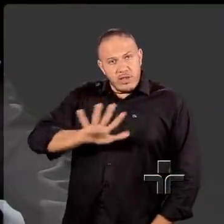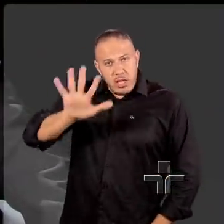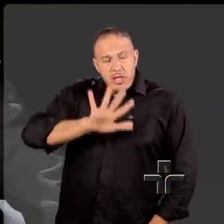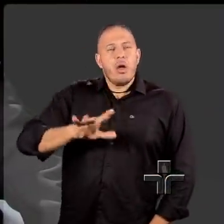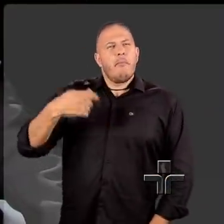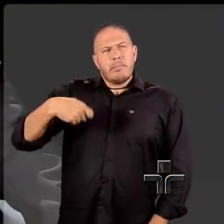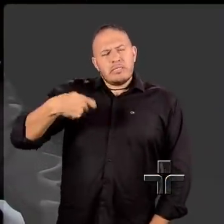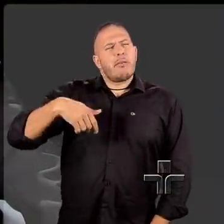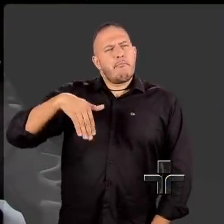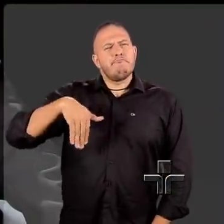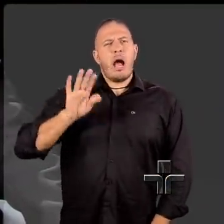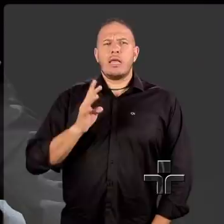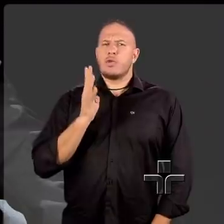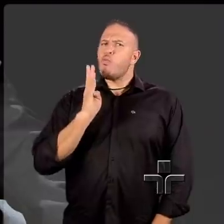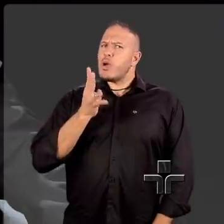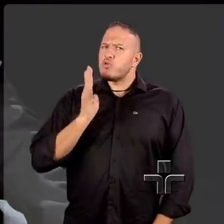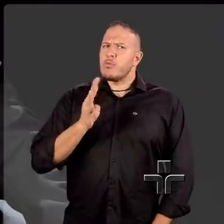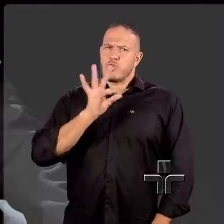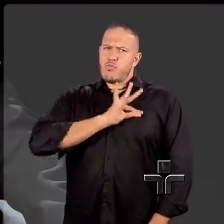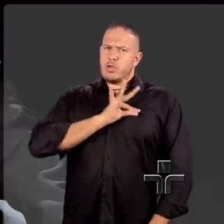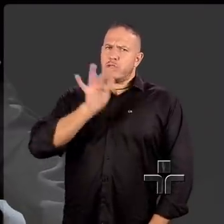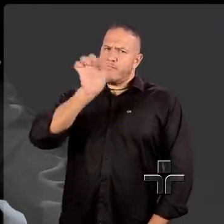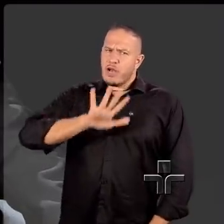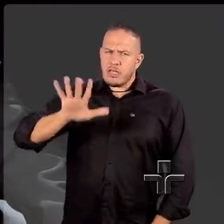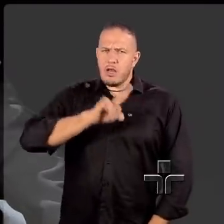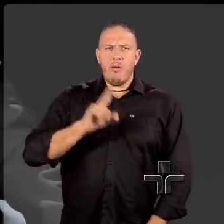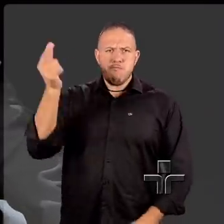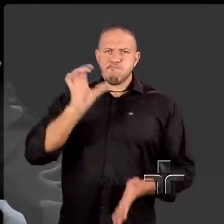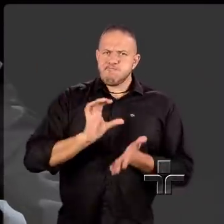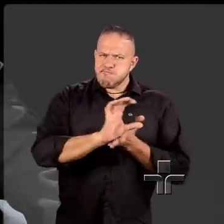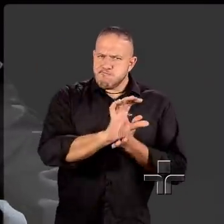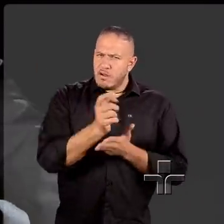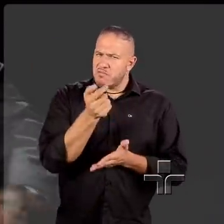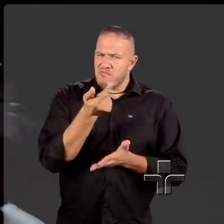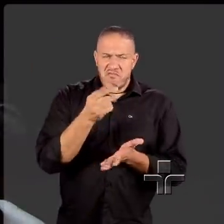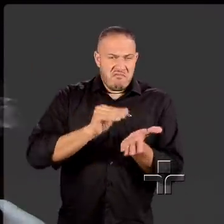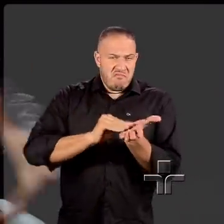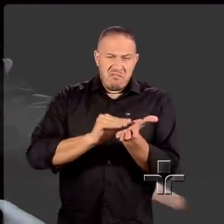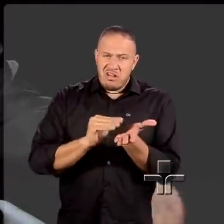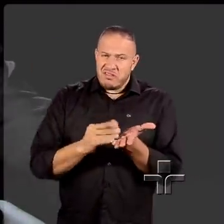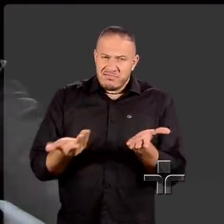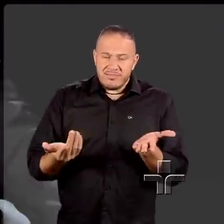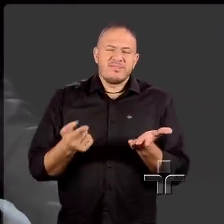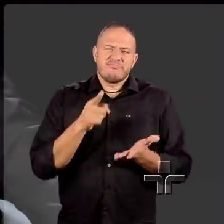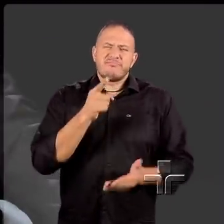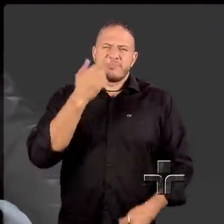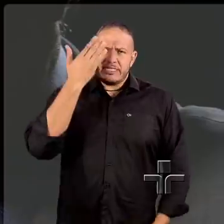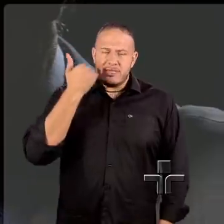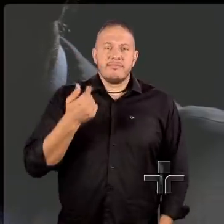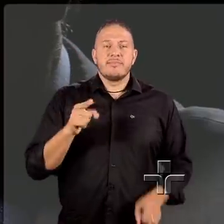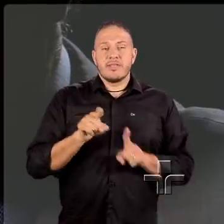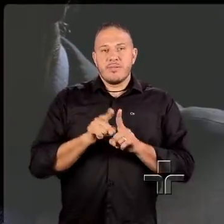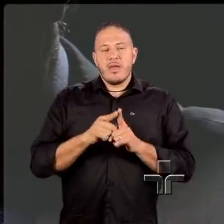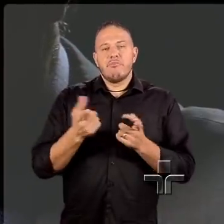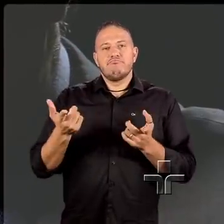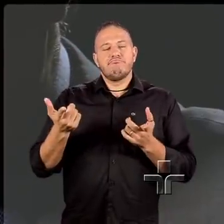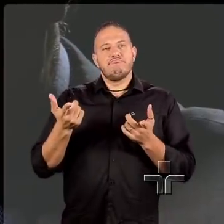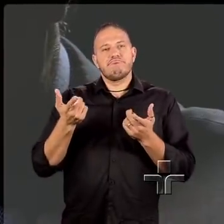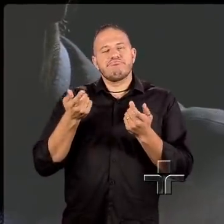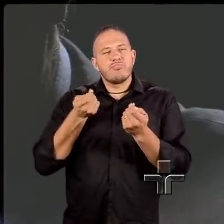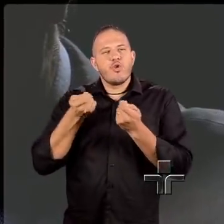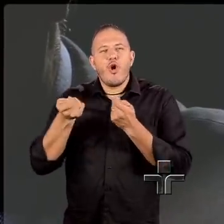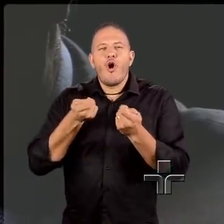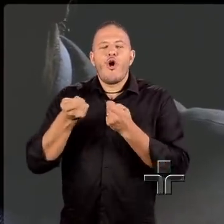mais 4 mil agentes, não há recursos suficientes para isso e, como se sabe, o controle